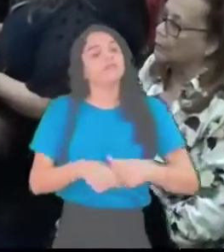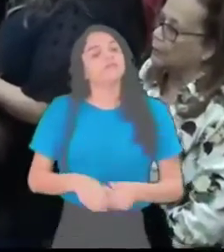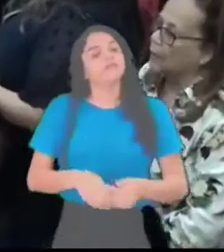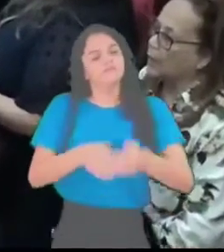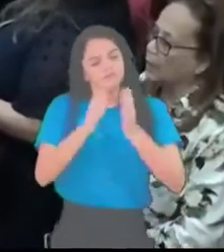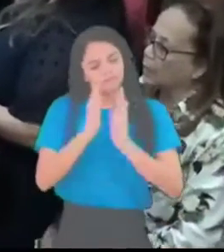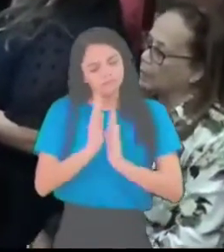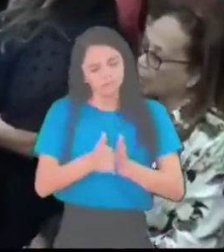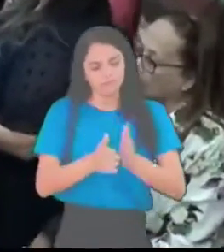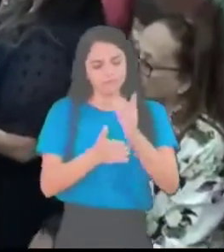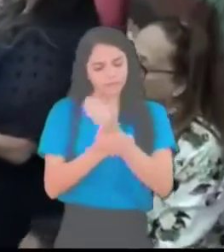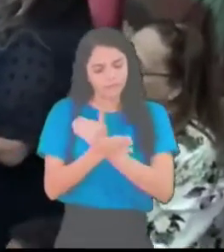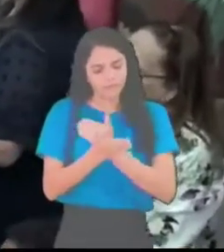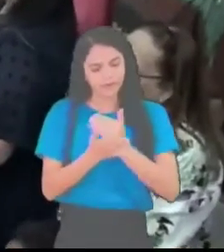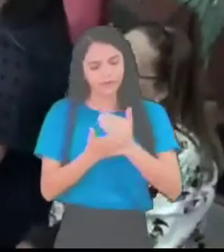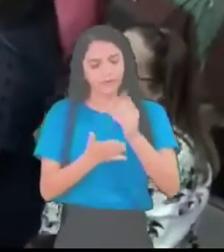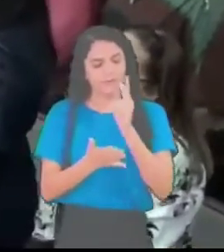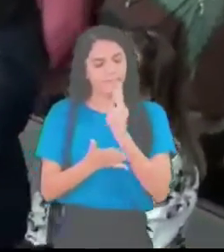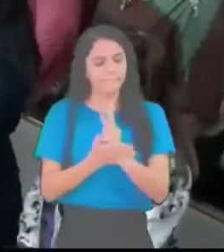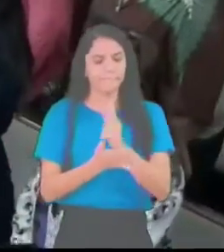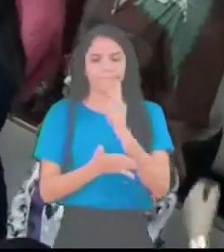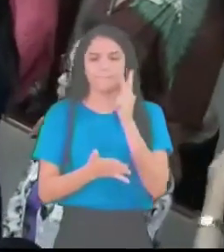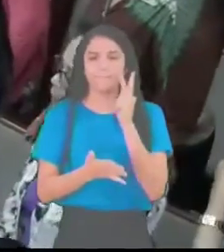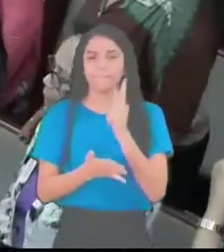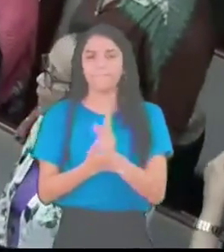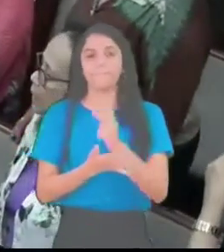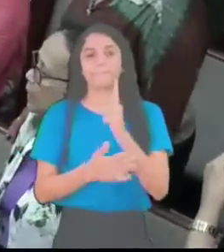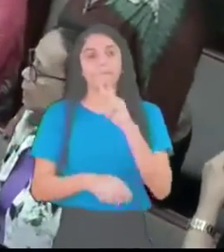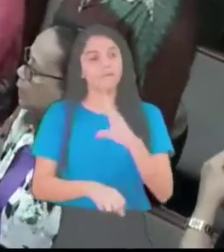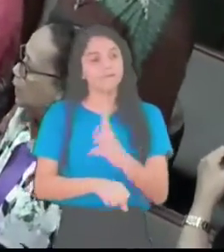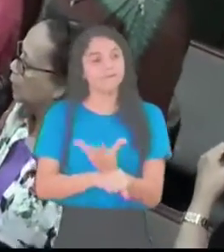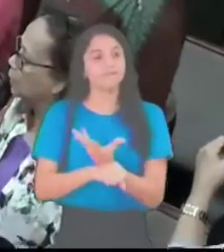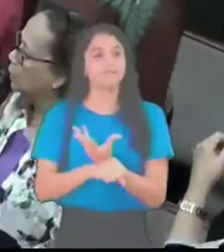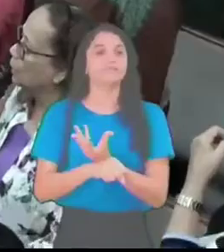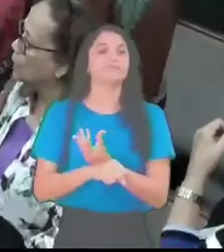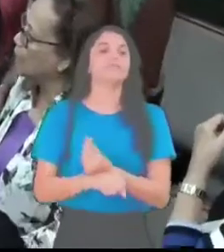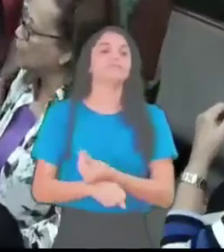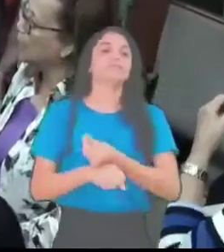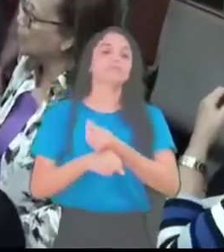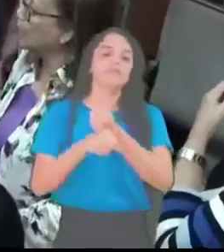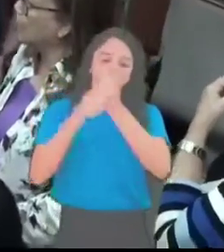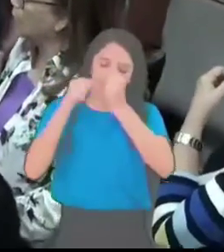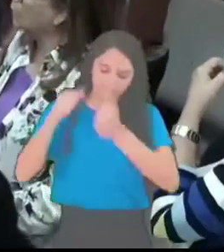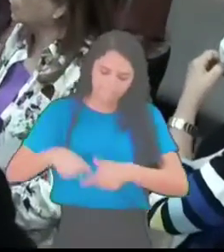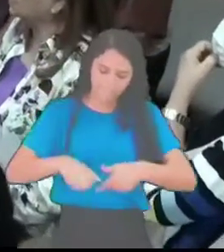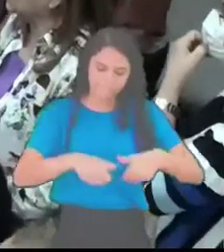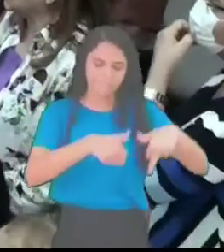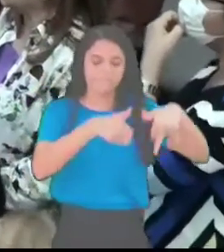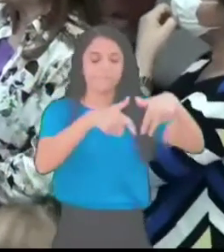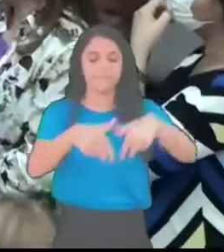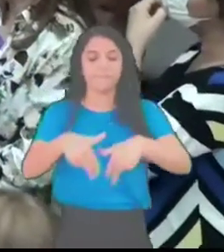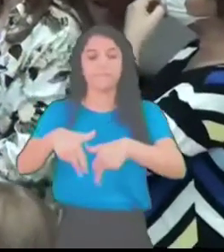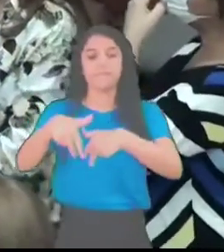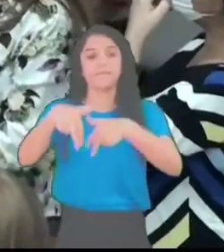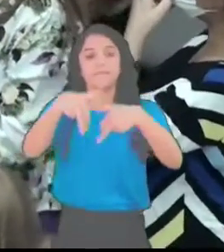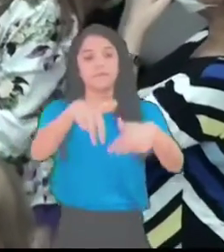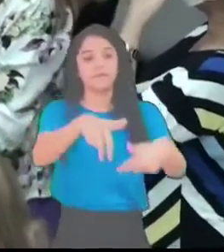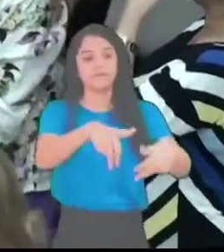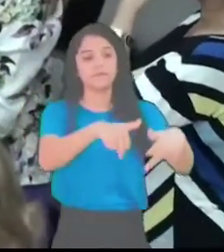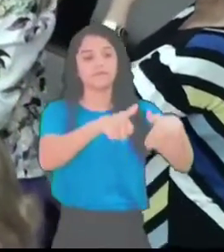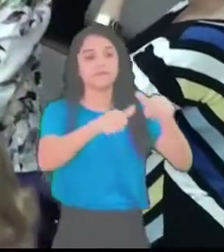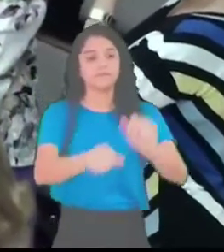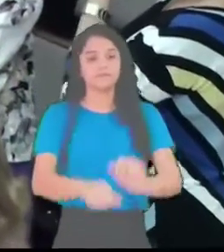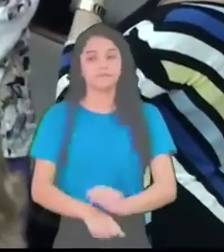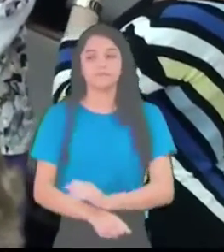glória, aleluia. A igreja segue caminhando, segue caminhando, segue